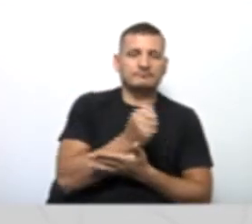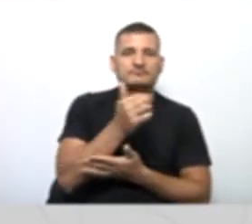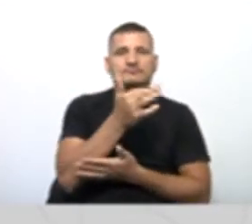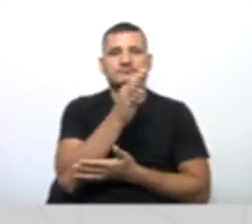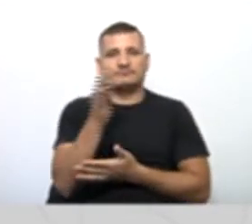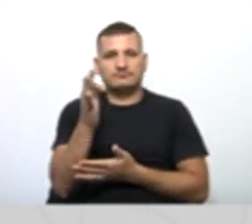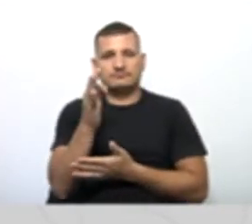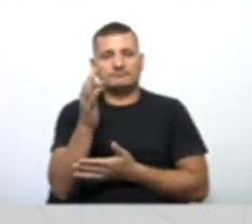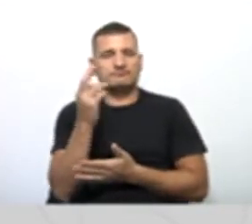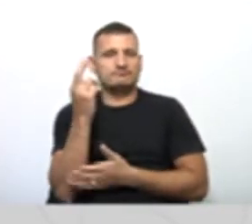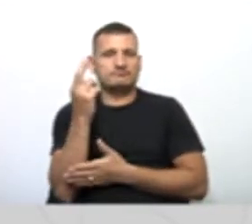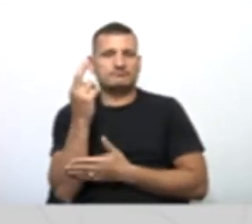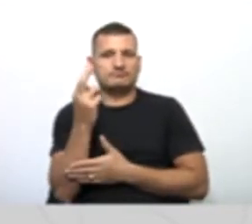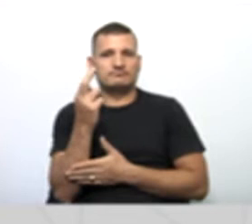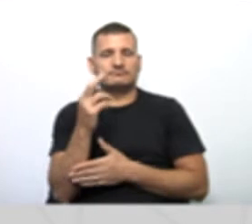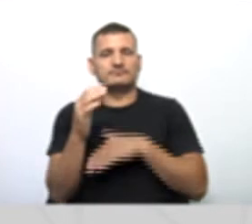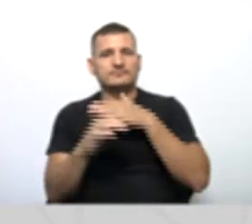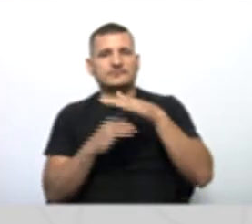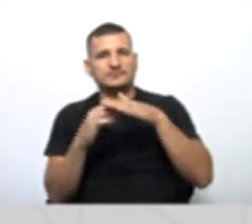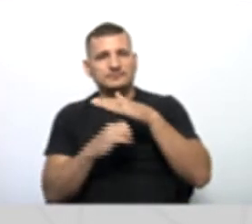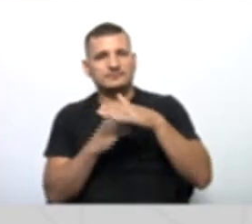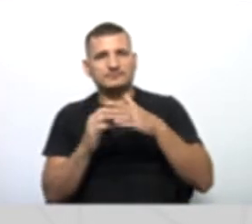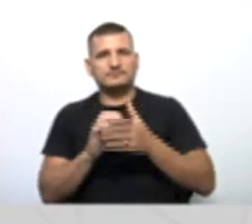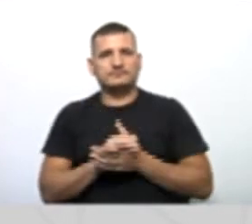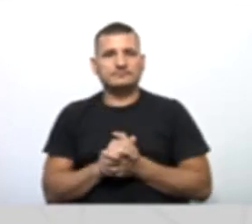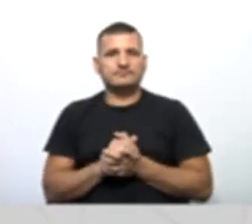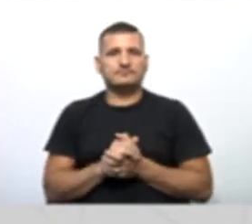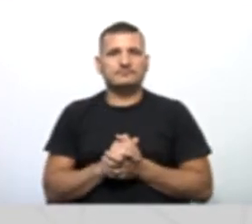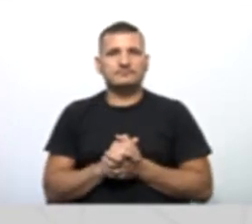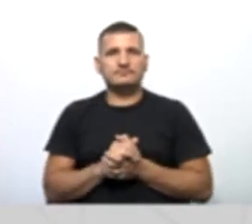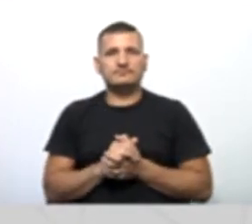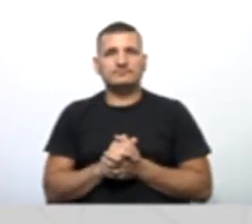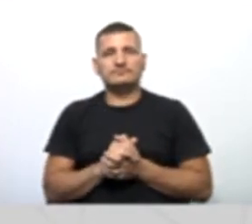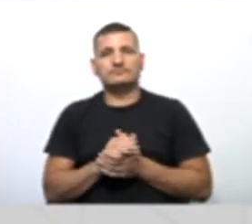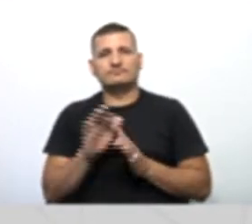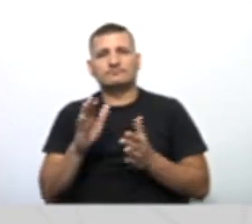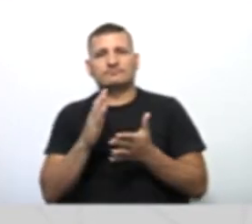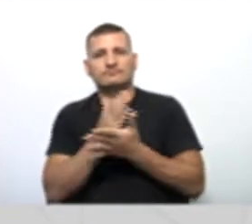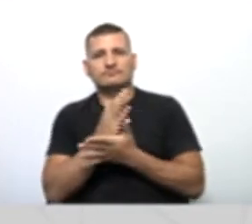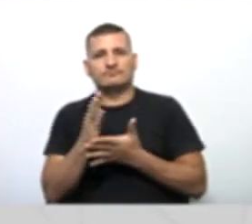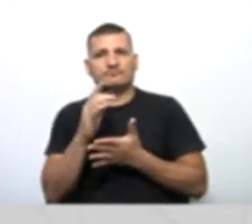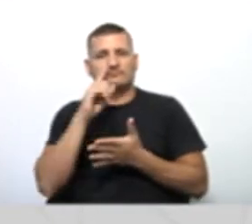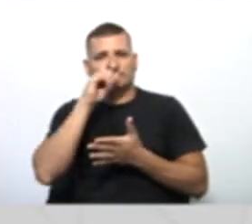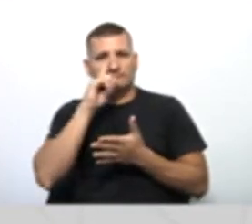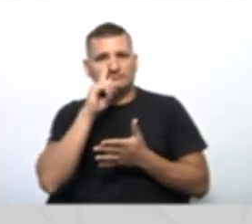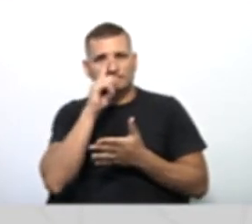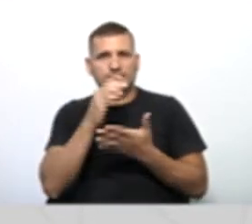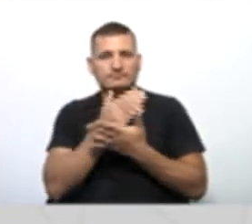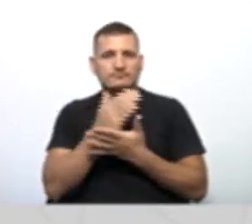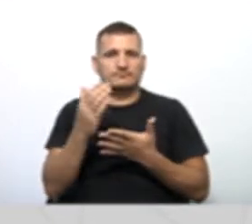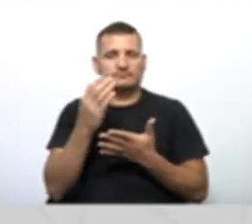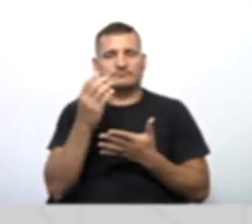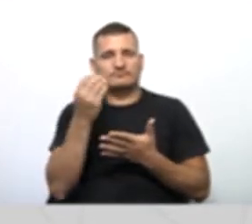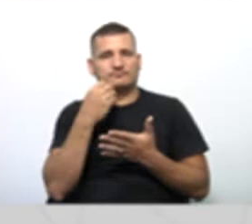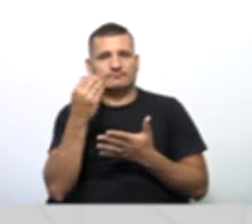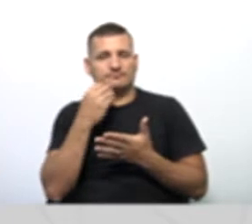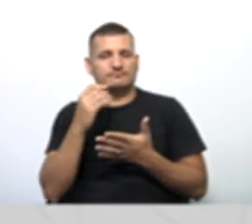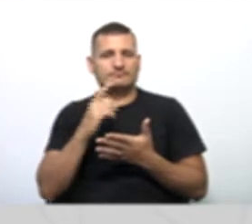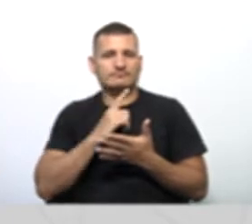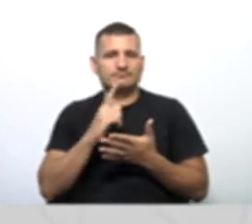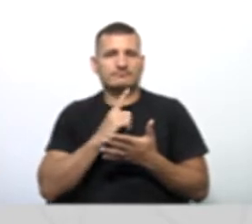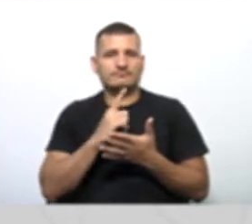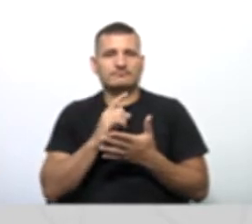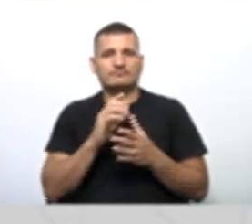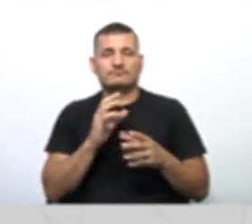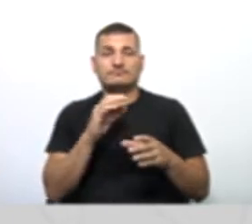tomar, né? Então, são alguns dos riscos, né, das ameaças aí que existem